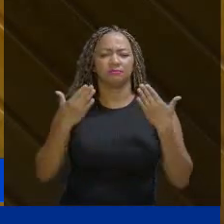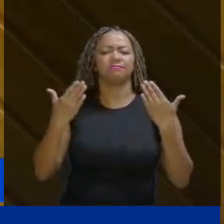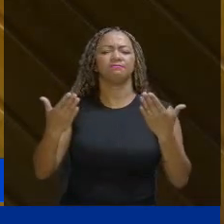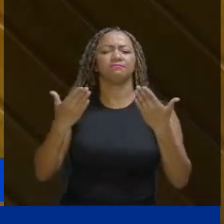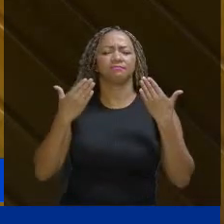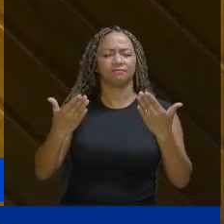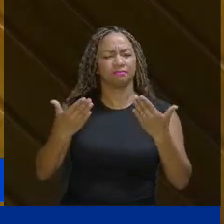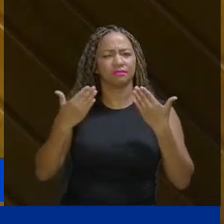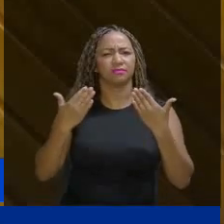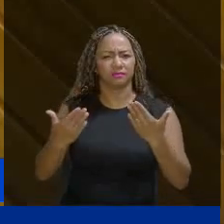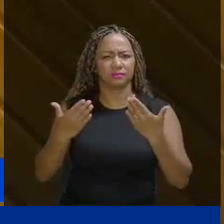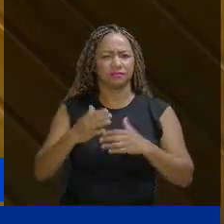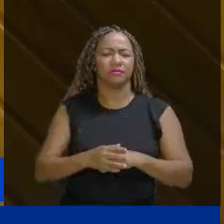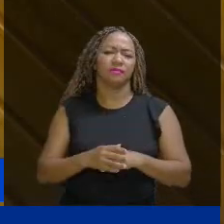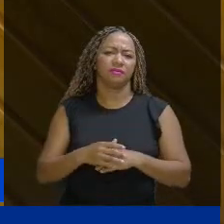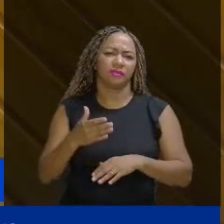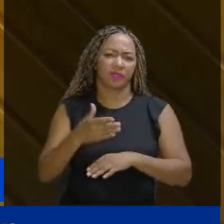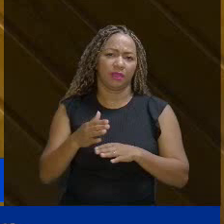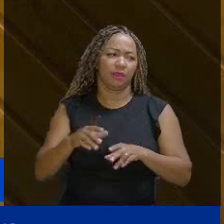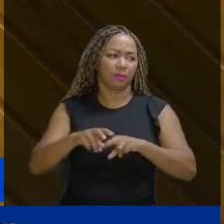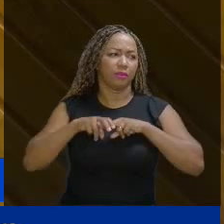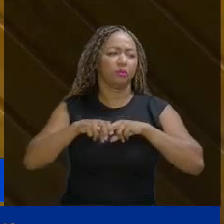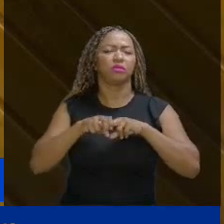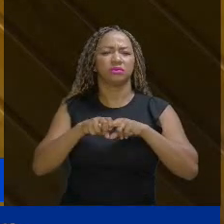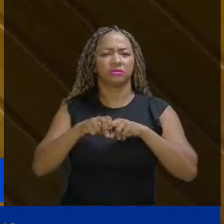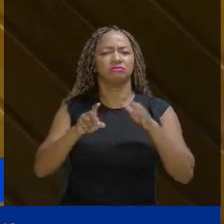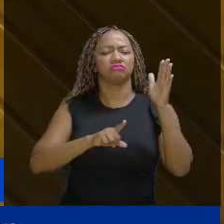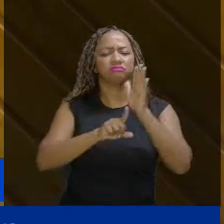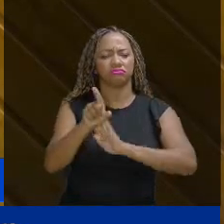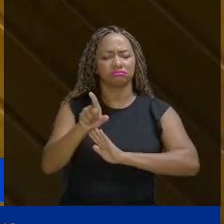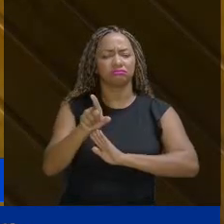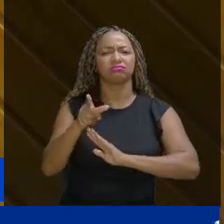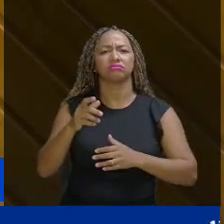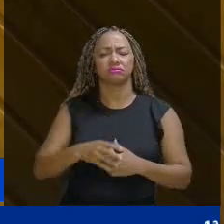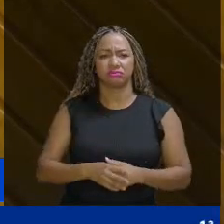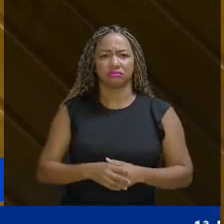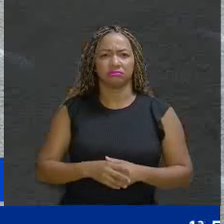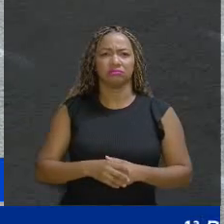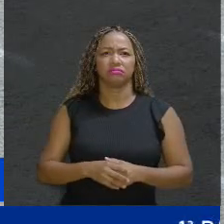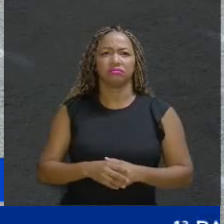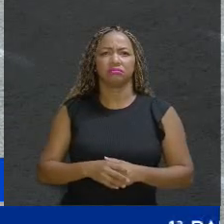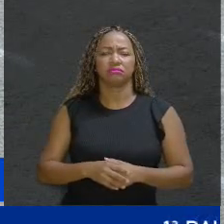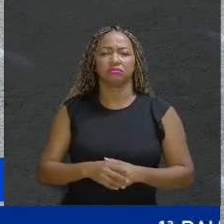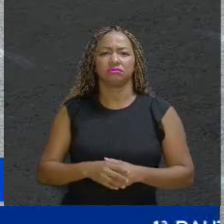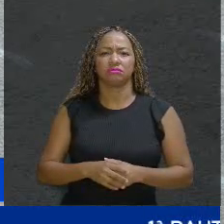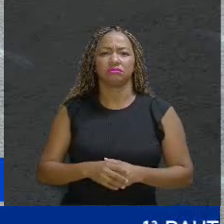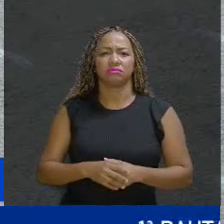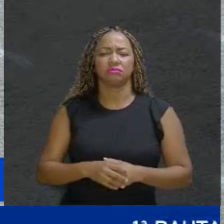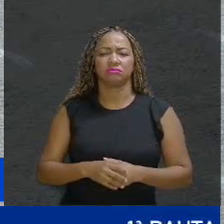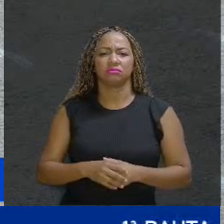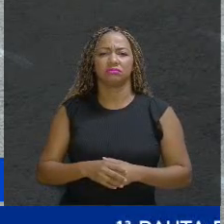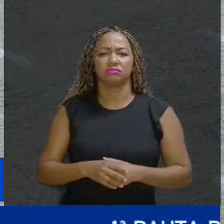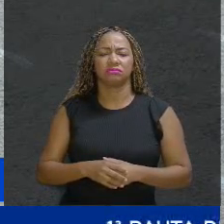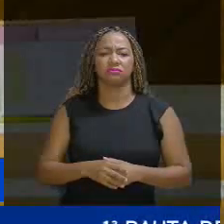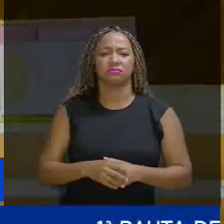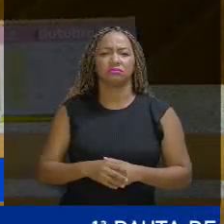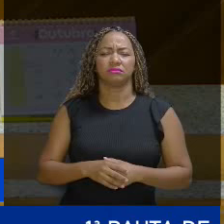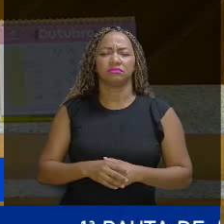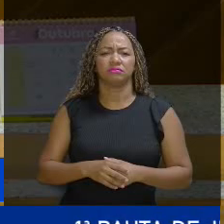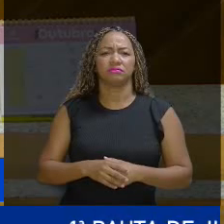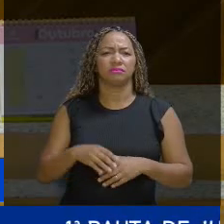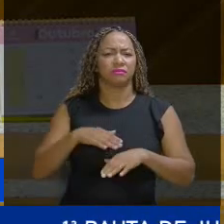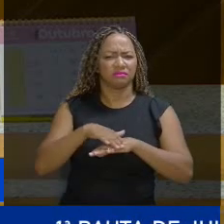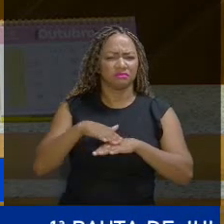primeiro suplente, parte integrante da ação. Por isso o questionamento inicial sobre a questão da Nós estamos tratando aqui de um ato